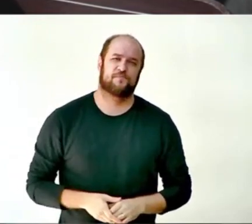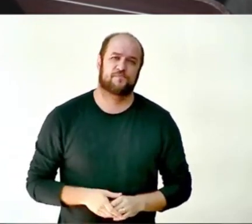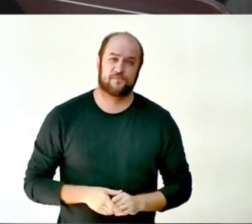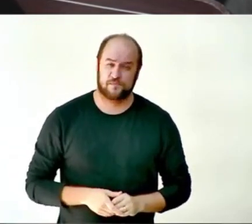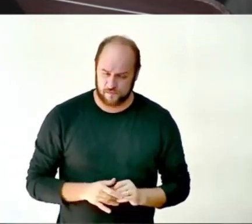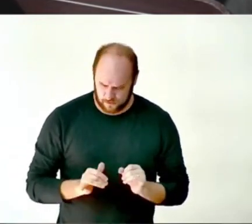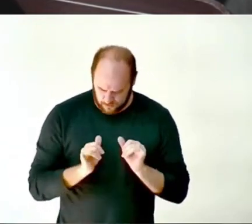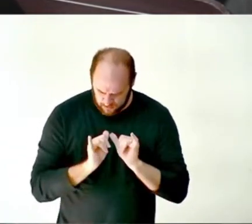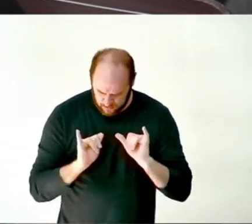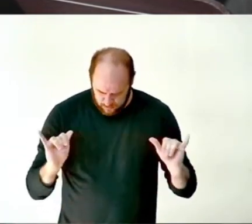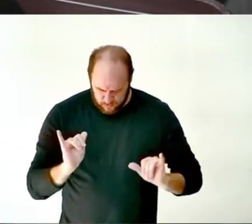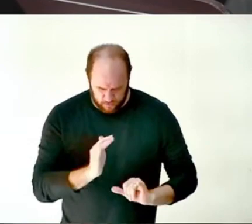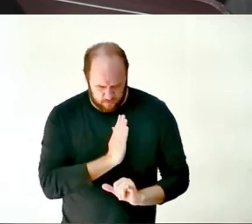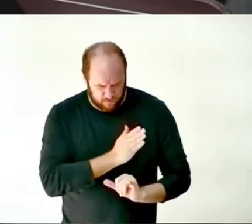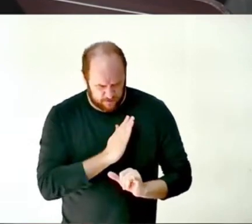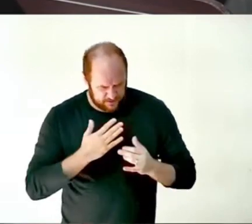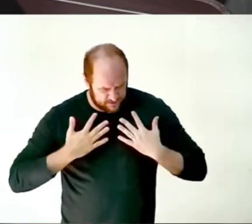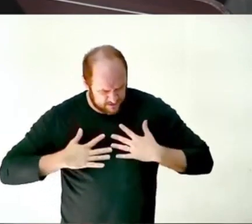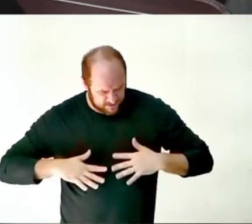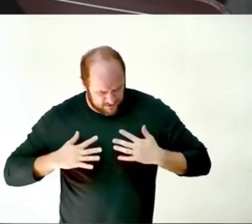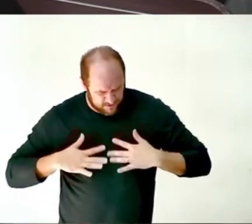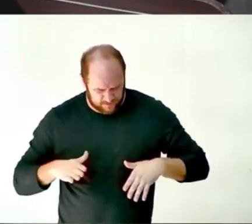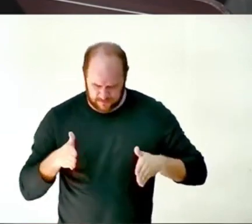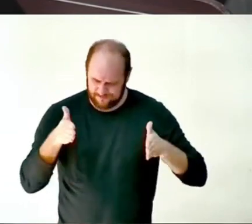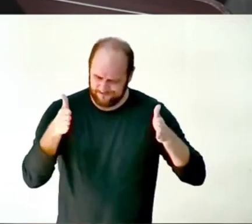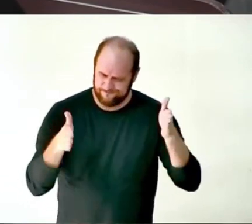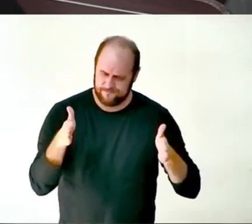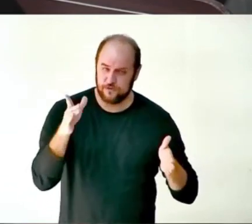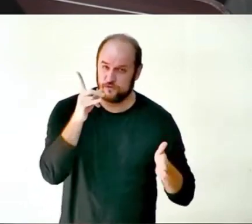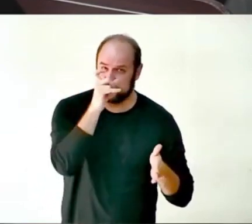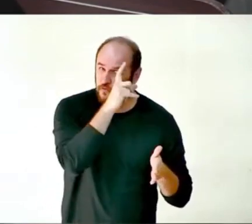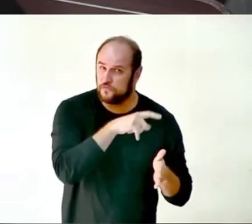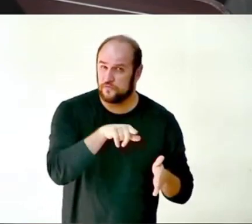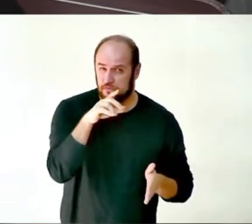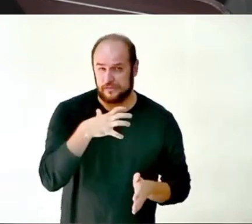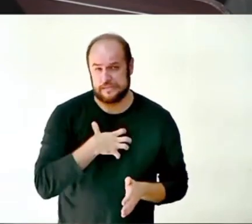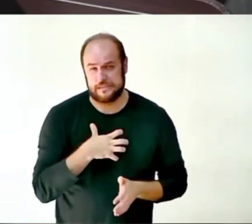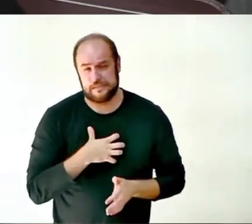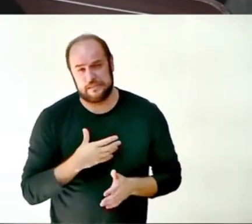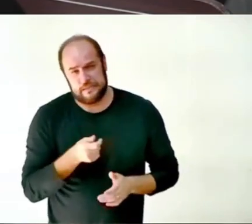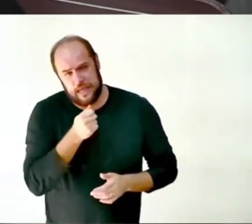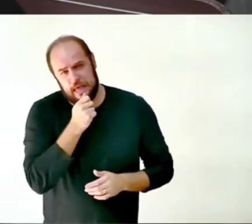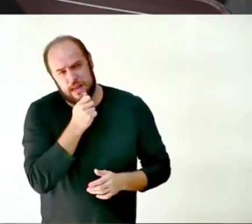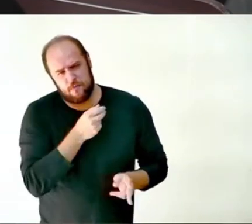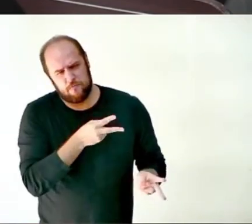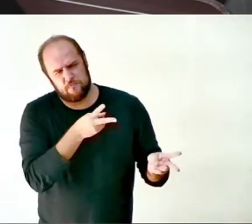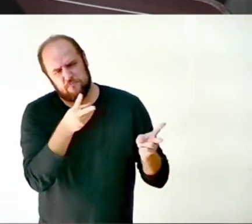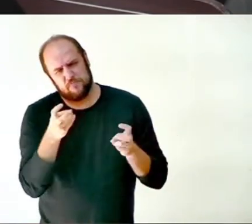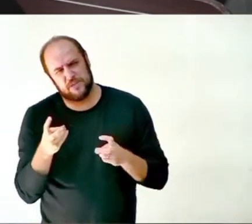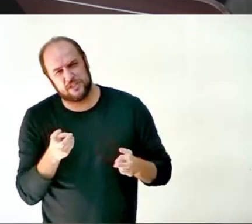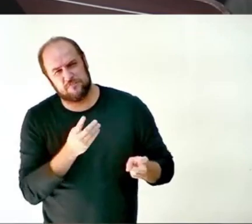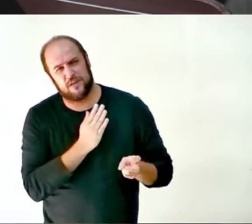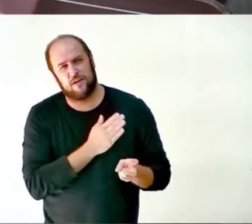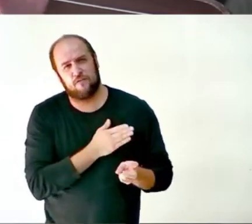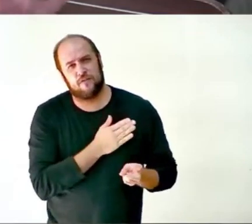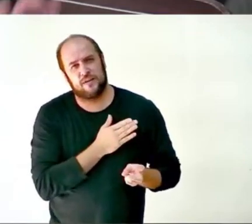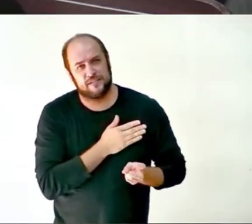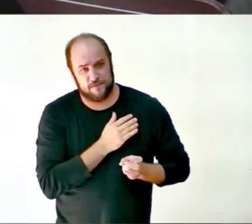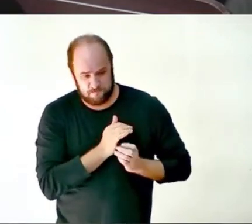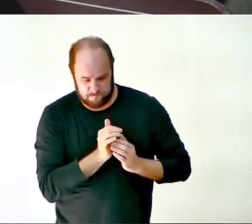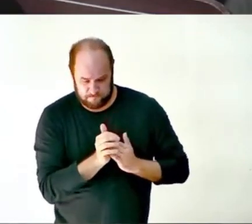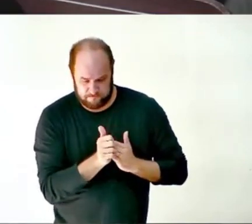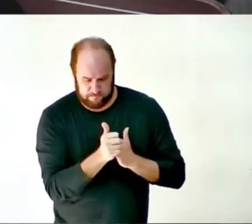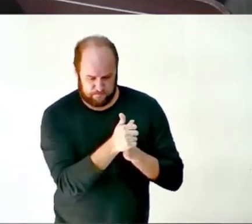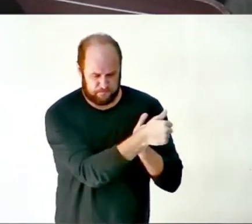para acalmar o seu coração, talvez em tempos tão difíceis que você sinta ou talvez esteja percebendo que o seu coração é arrastado para